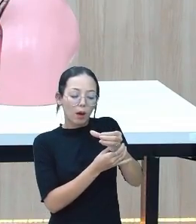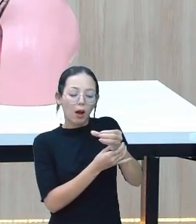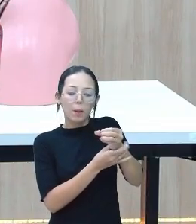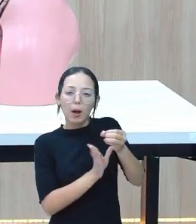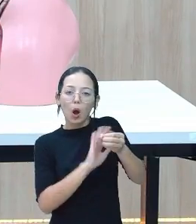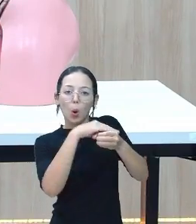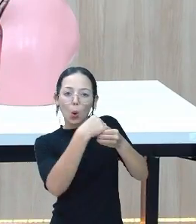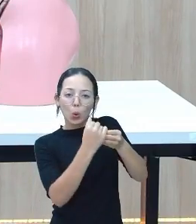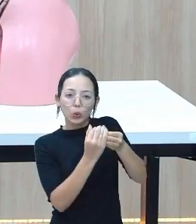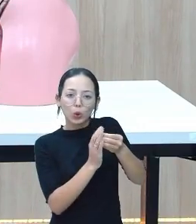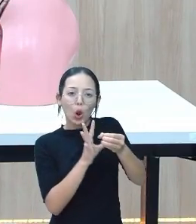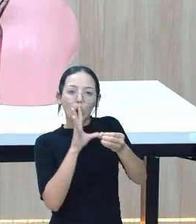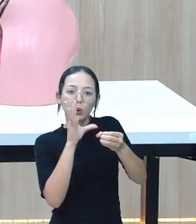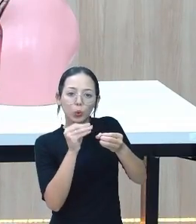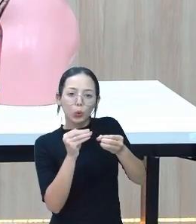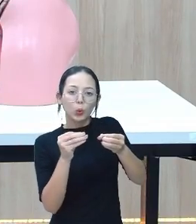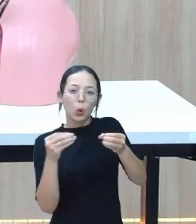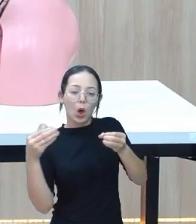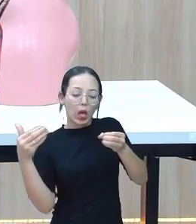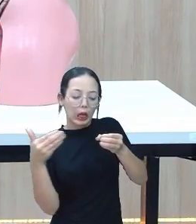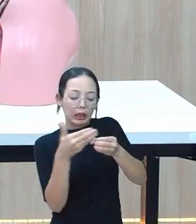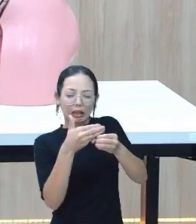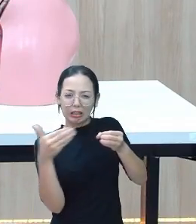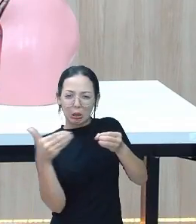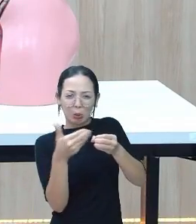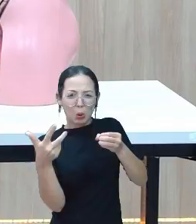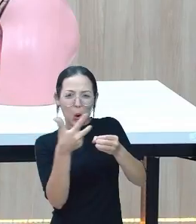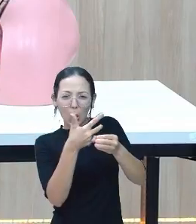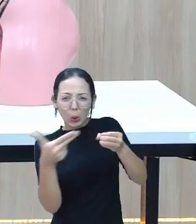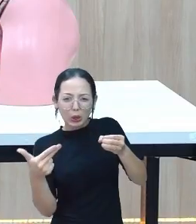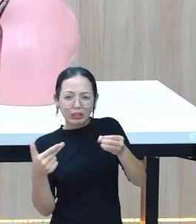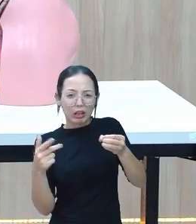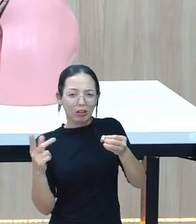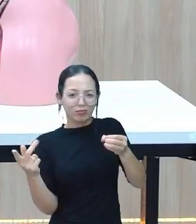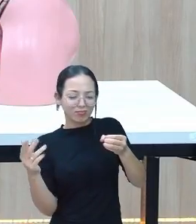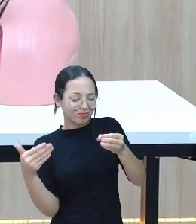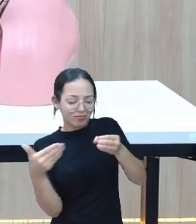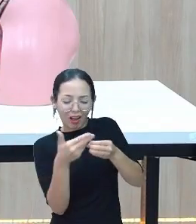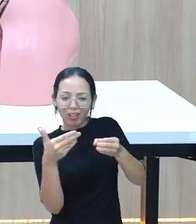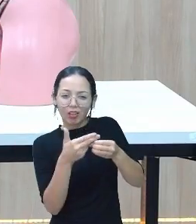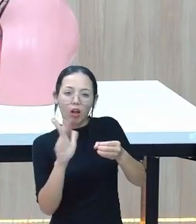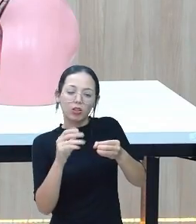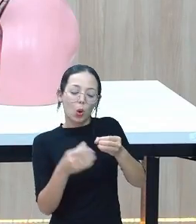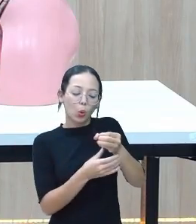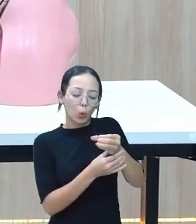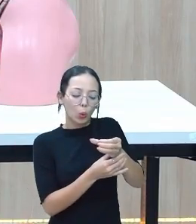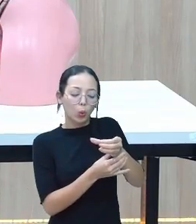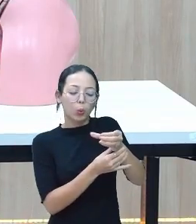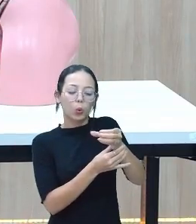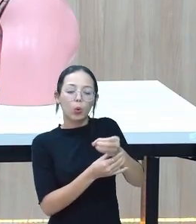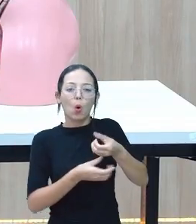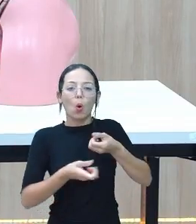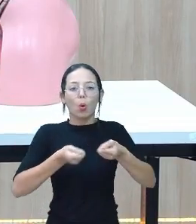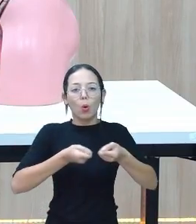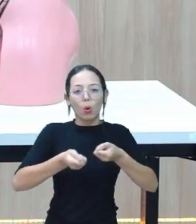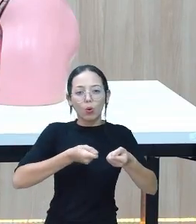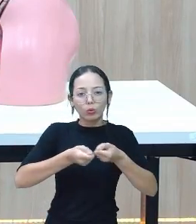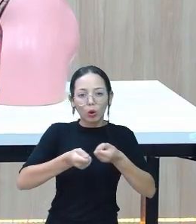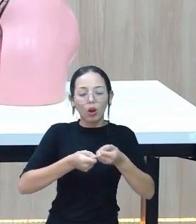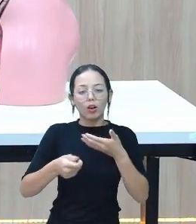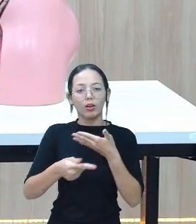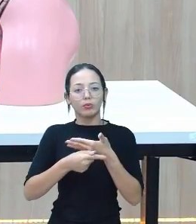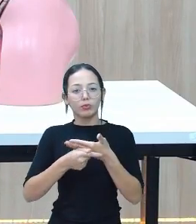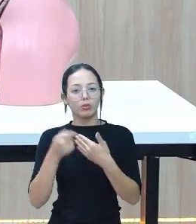a entrada e a saída. Não deixa entrar tudo, nem deixa sair tudo, mas ela tem esse controle e essa